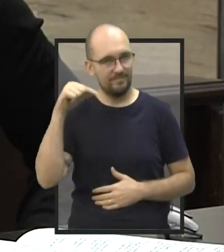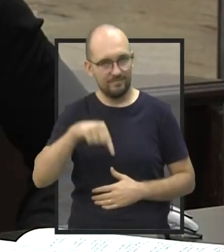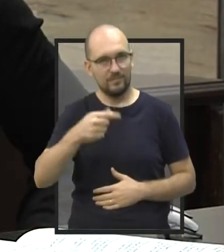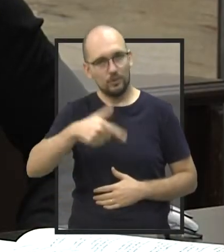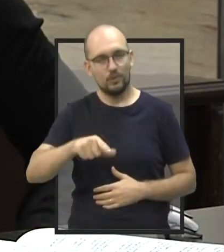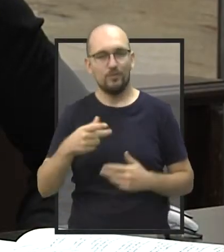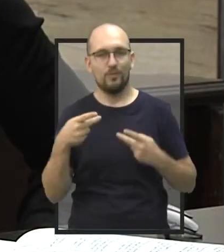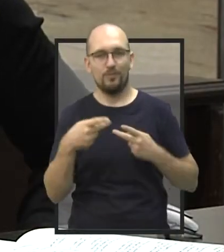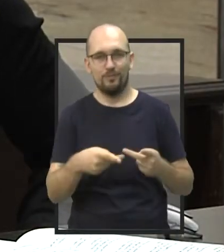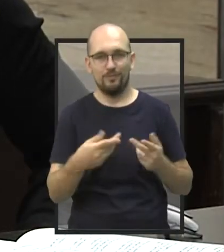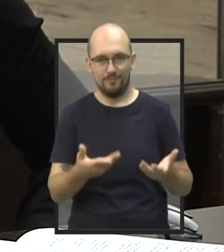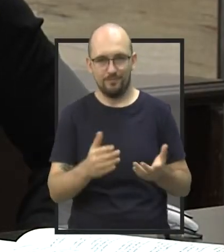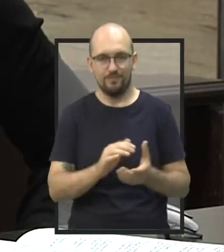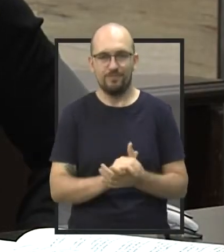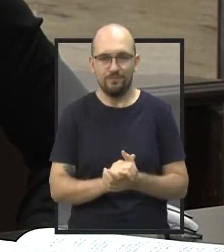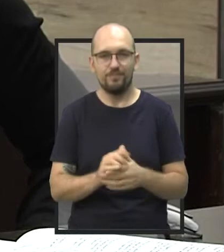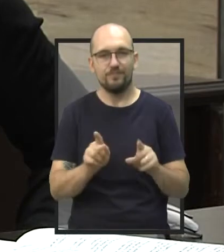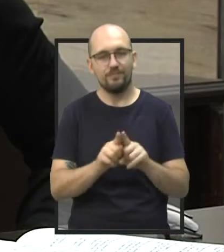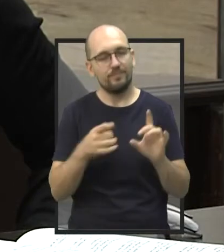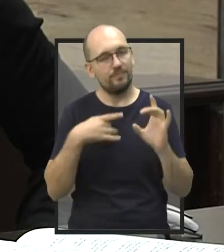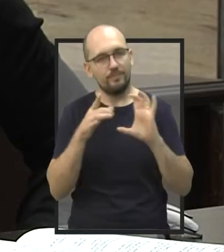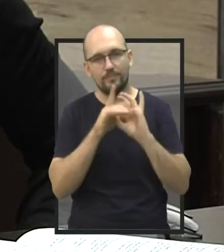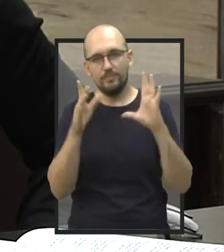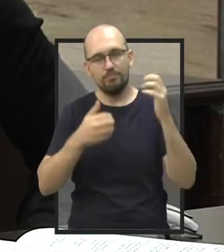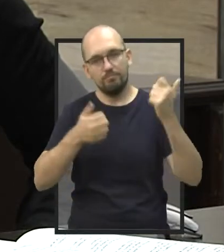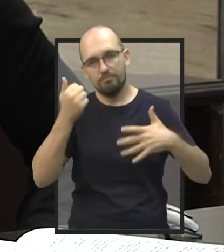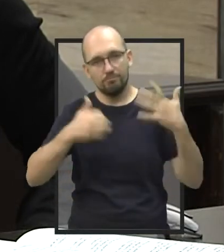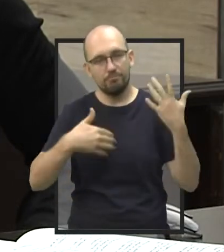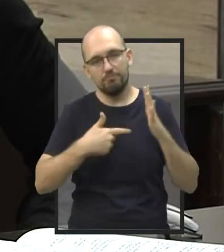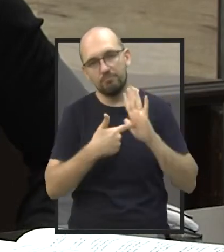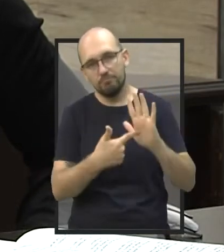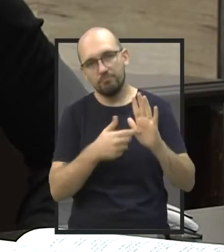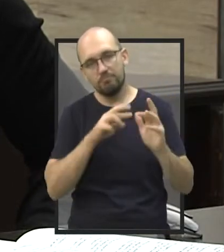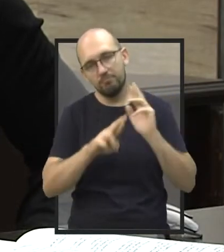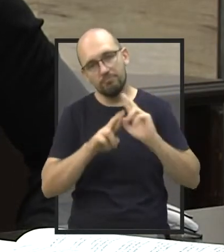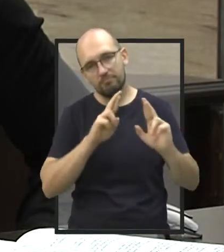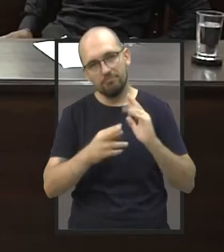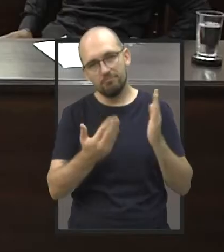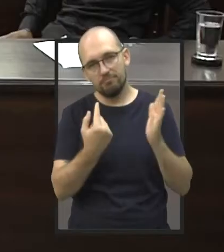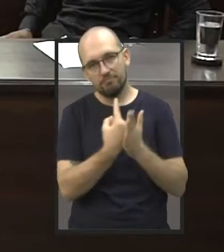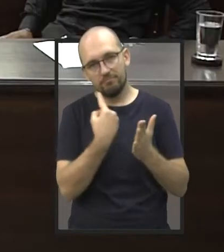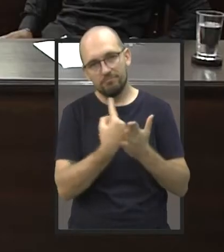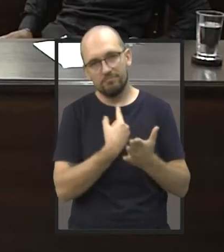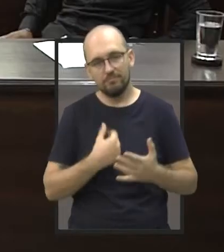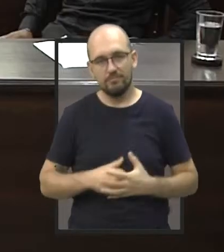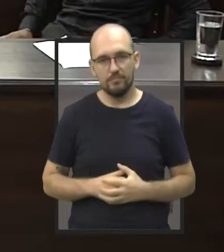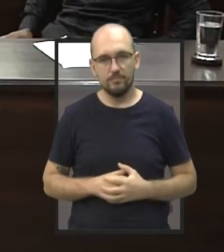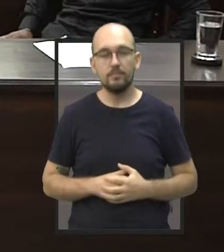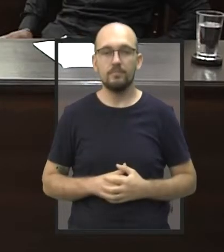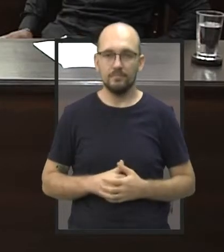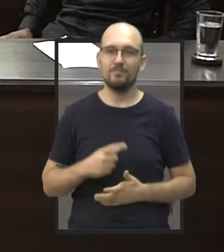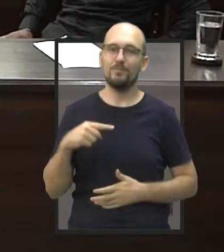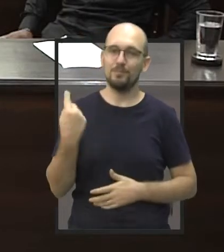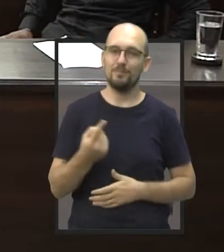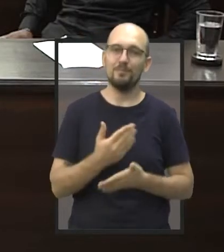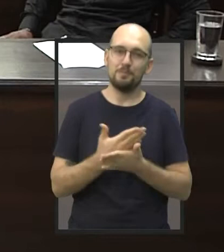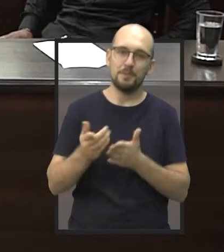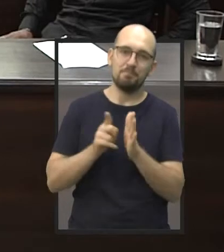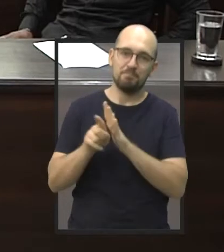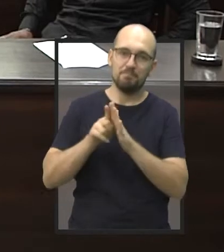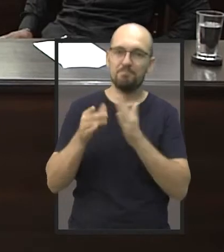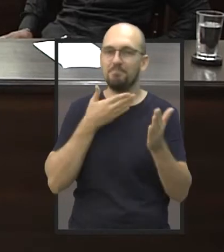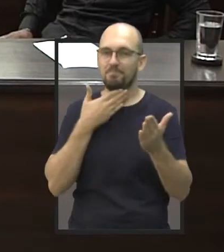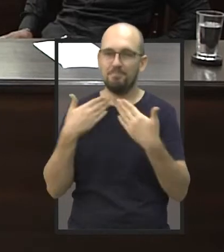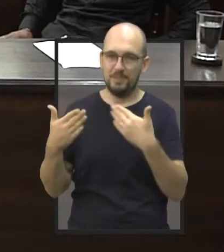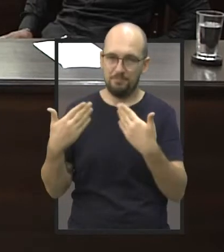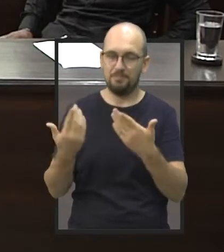vez o convite e estou disposto a responder as suas perguntas. Vereador, a gente vai começar o nosso bate-papo aqui falando